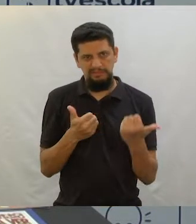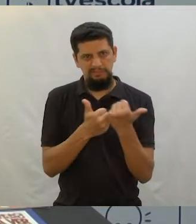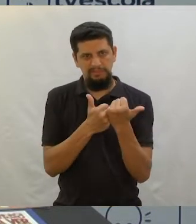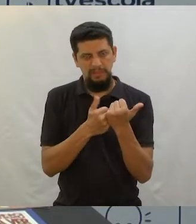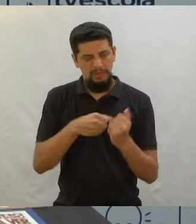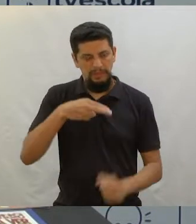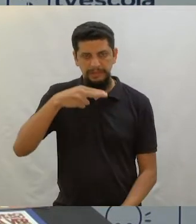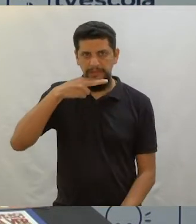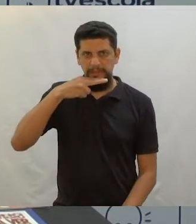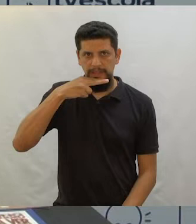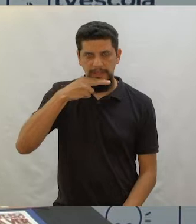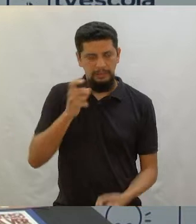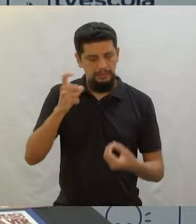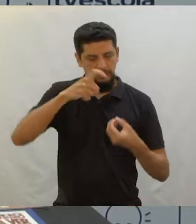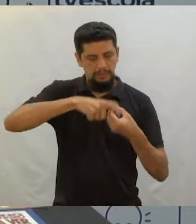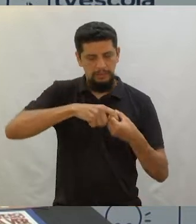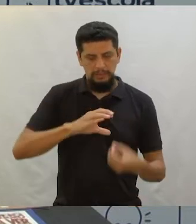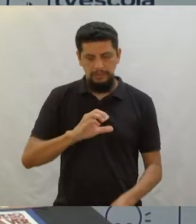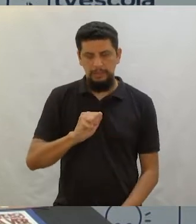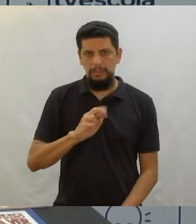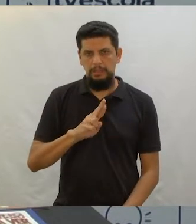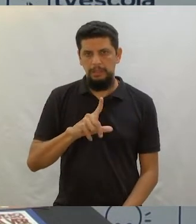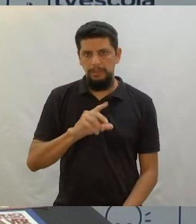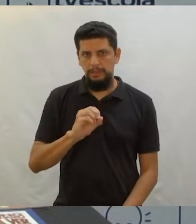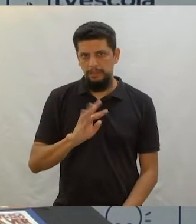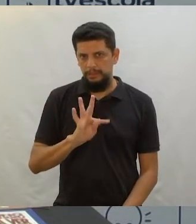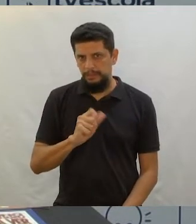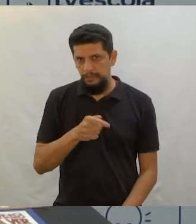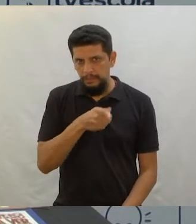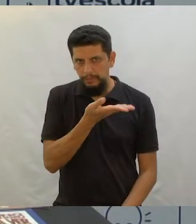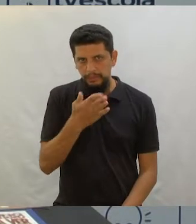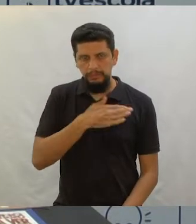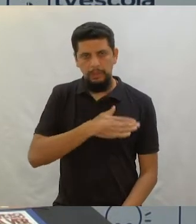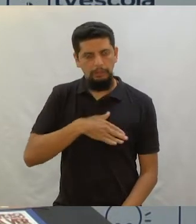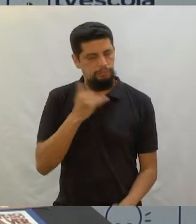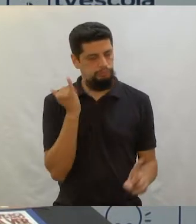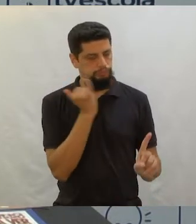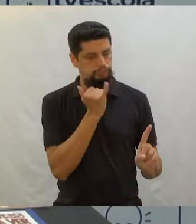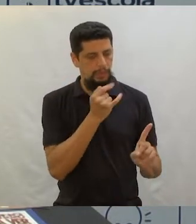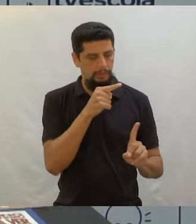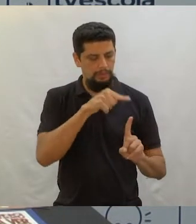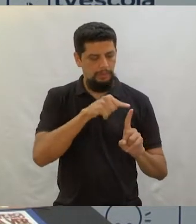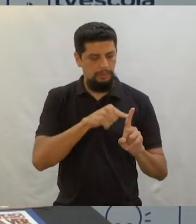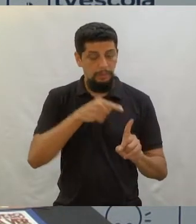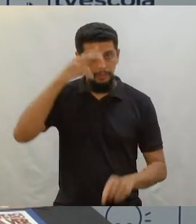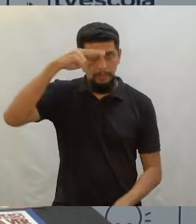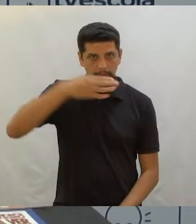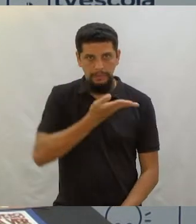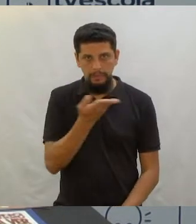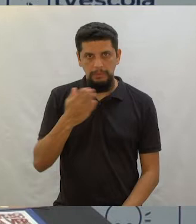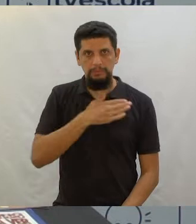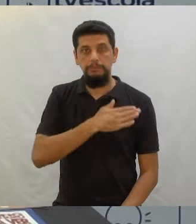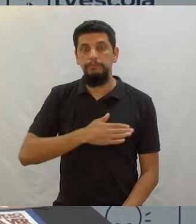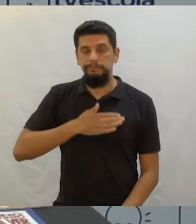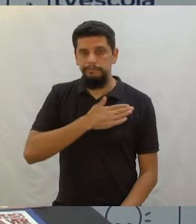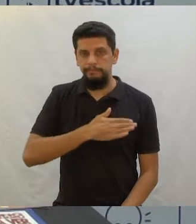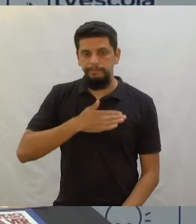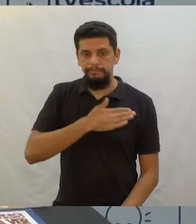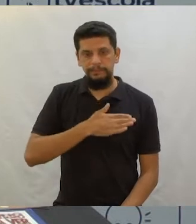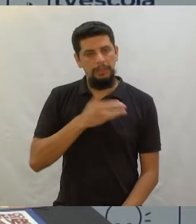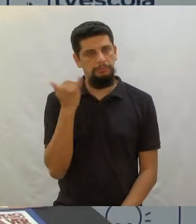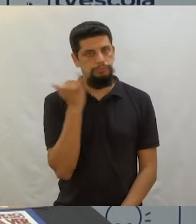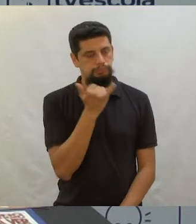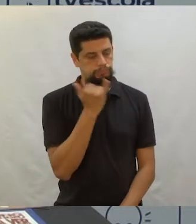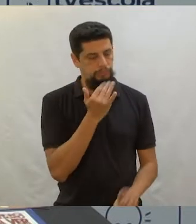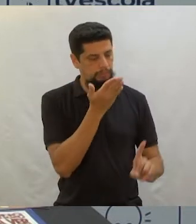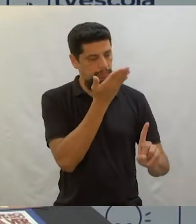ali o neto dessa Dona carlotinha O que que você gostaria que ela te Contasse Que tipo de história que você ia gostar que